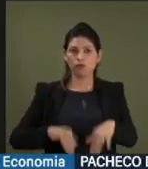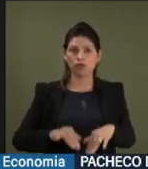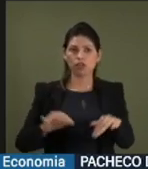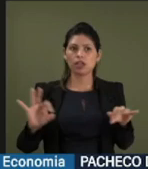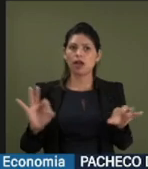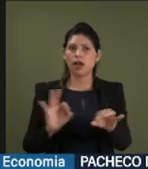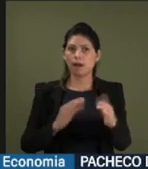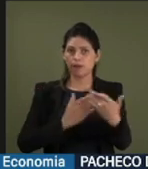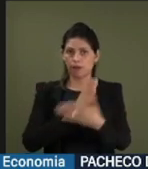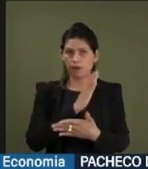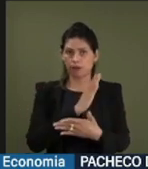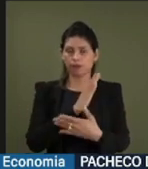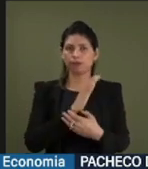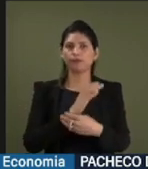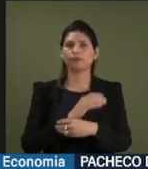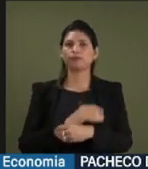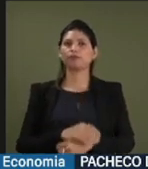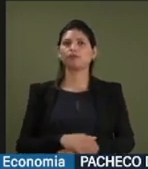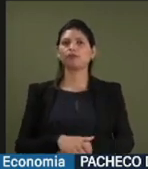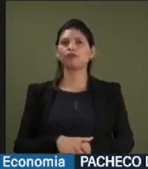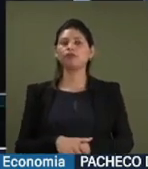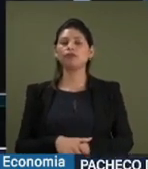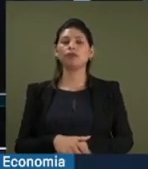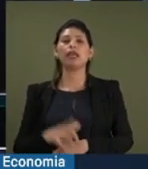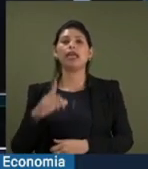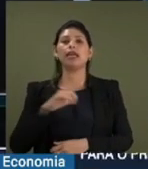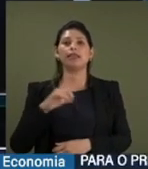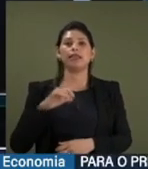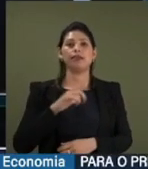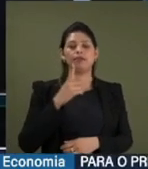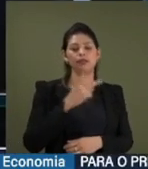aí, senador Estives, a PEC